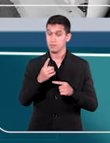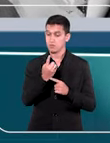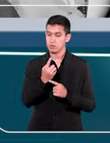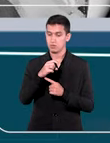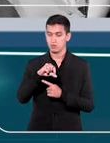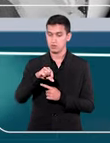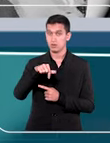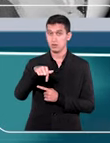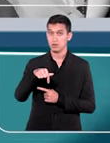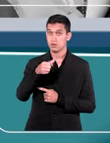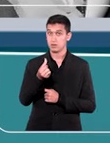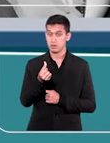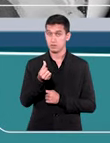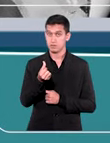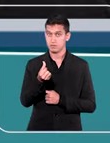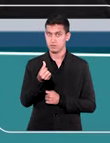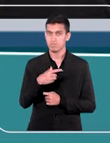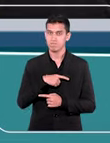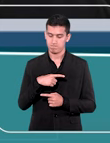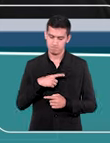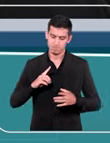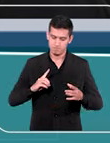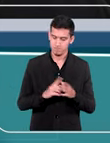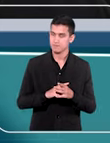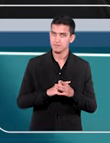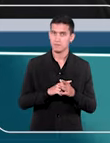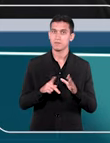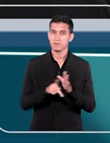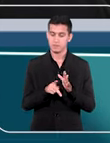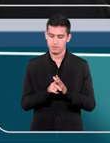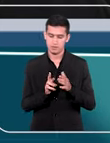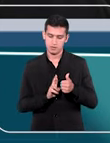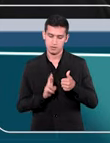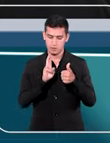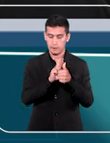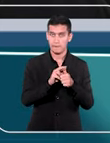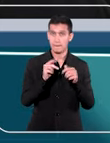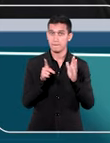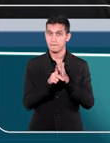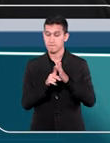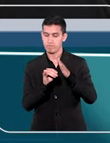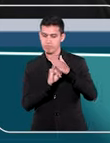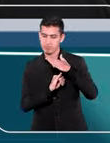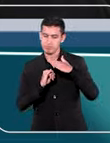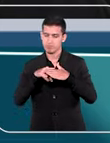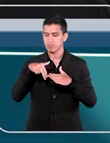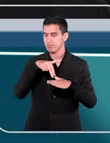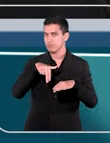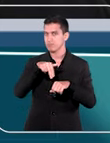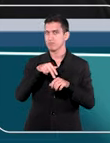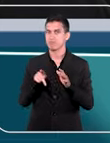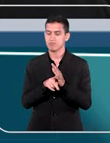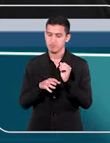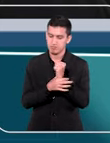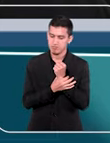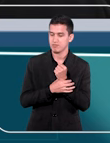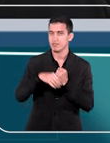em 1976, foi empossada como procuradora do Instituto Nacional do Seguro